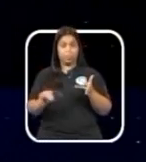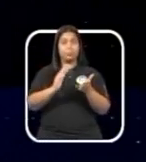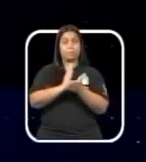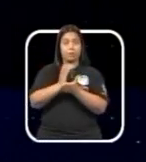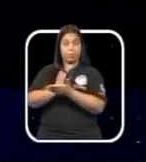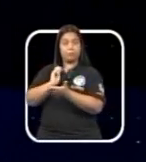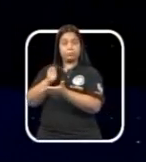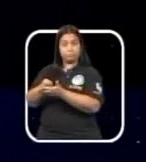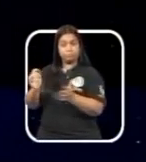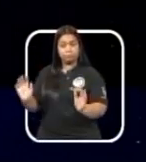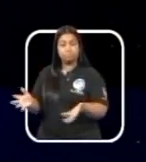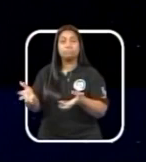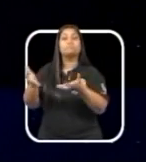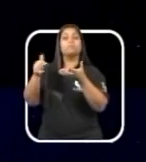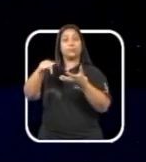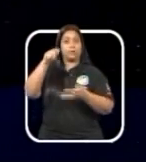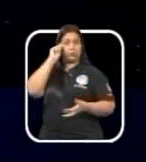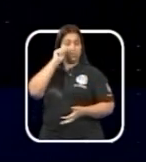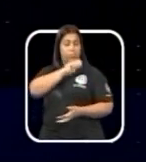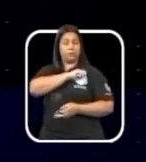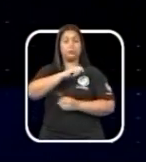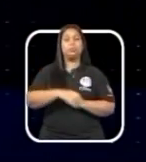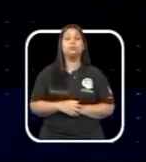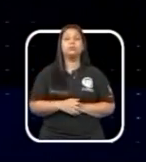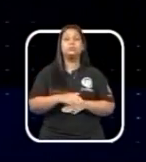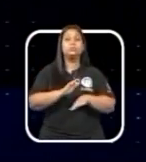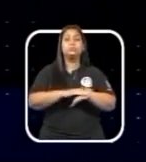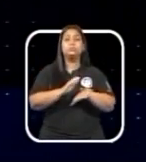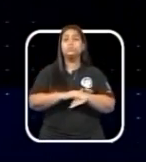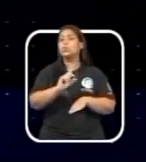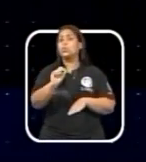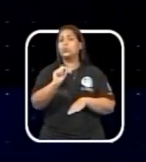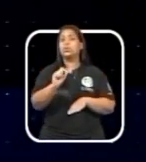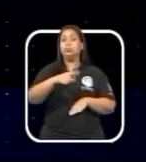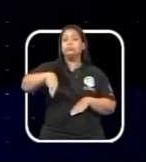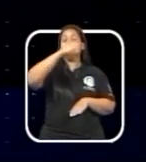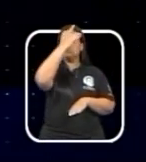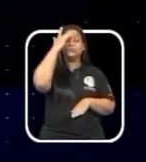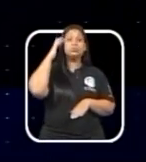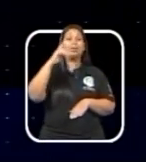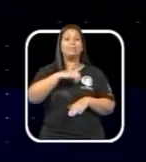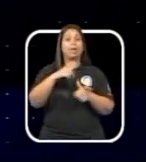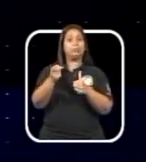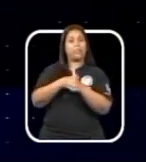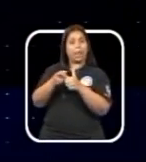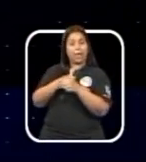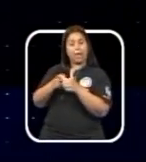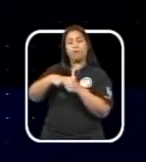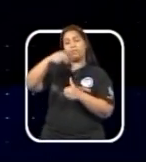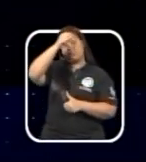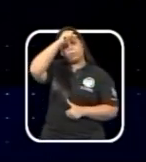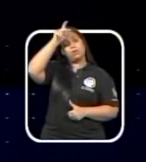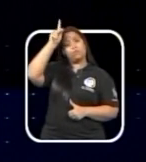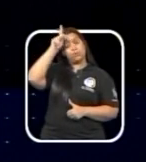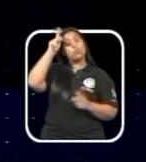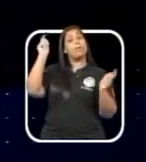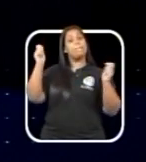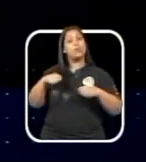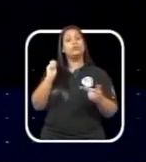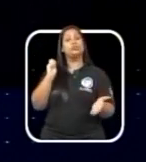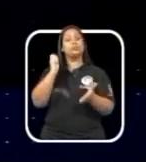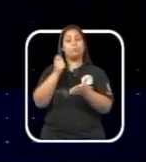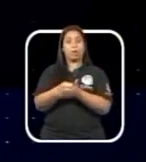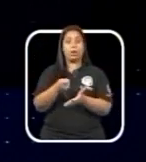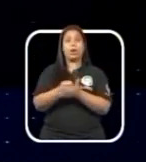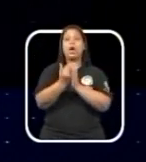de Pagamento Incentivado do município. A iniciativa permite que contribuintes que tenham dívidas com a Prefeitura possam pagá-las